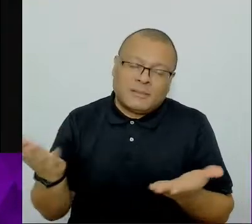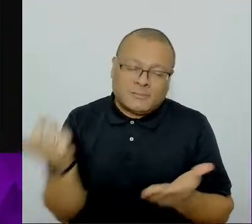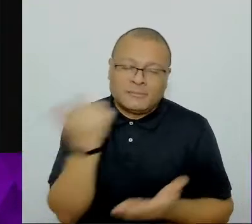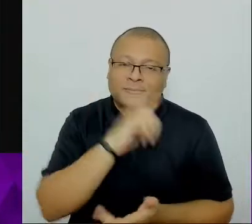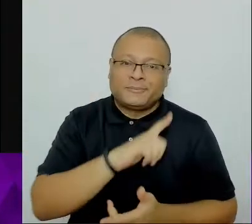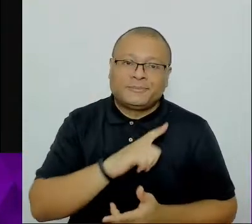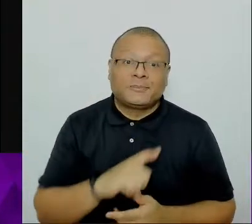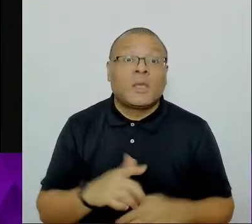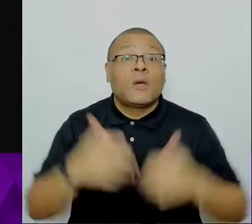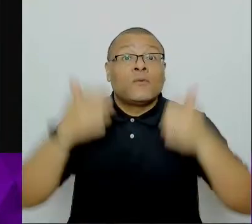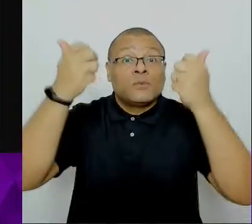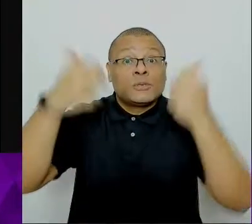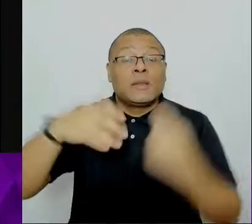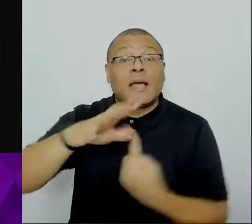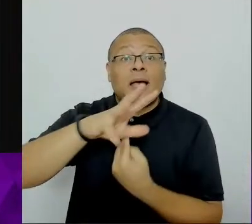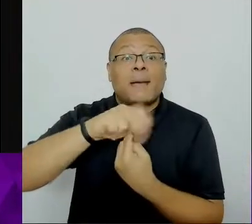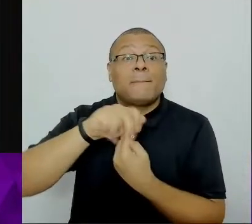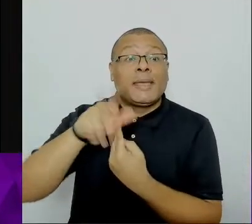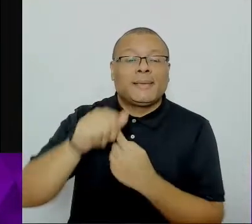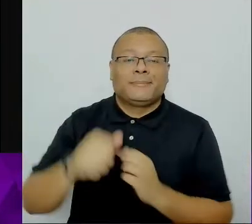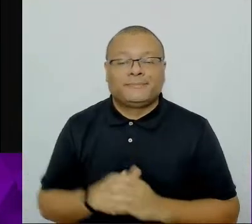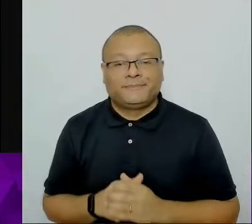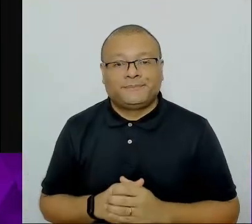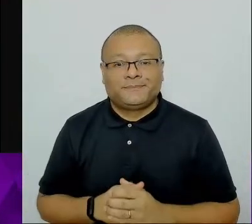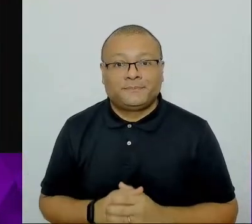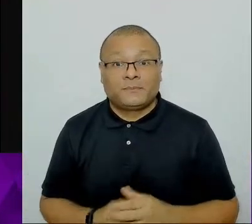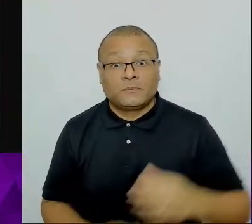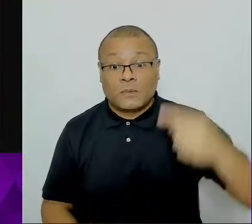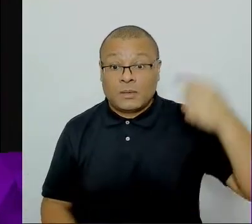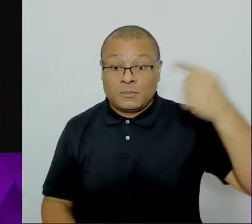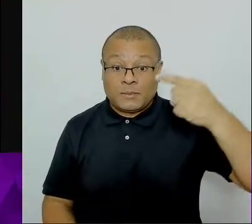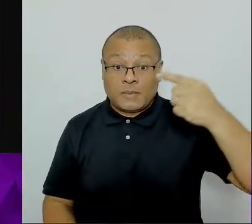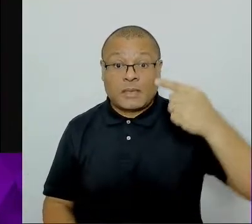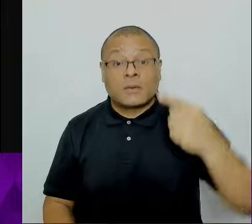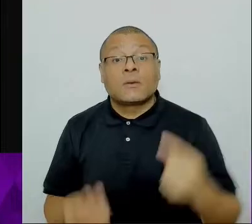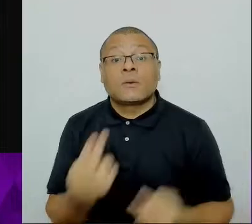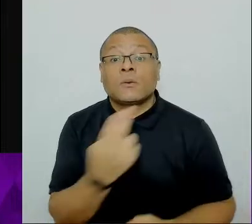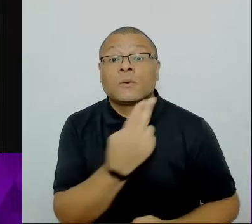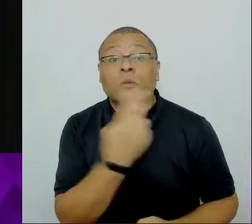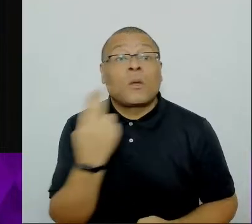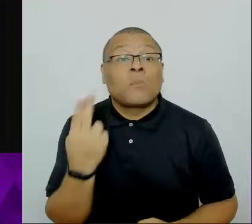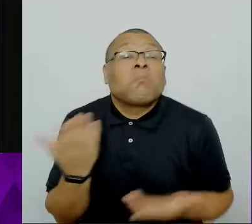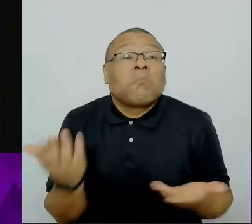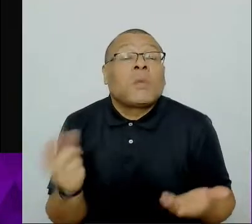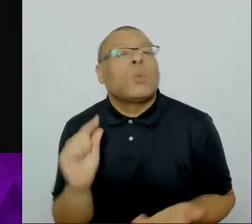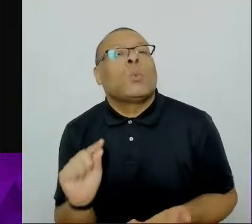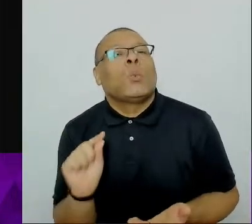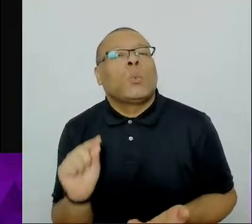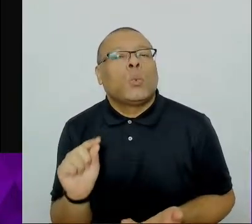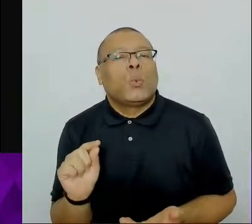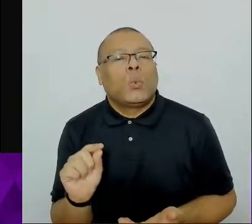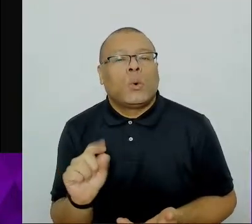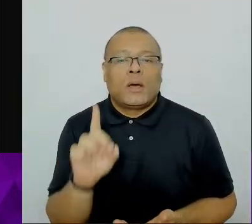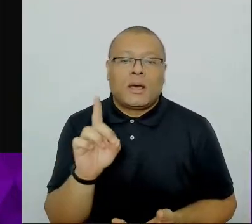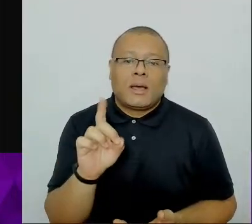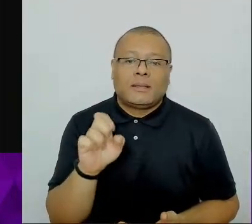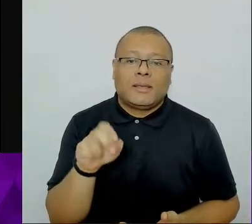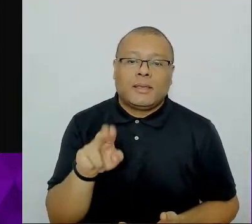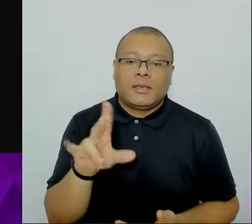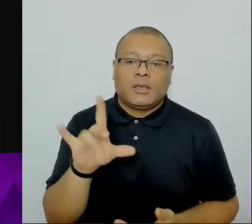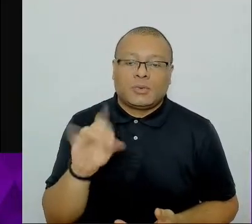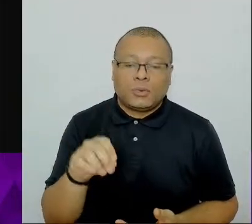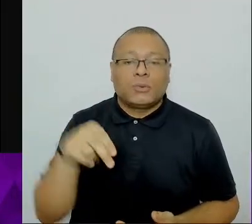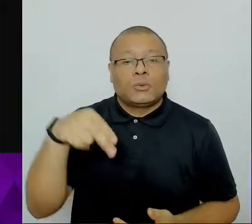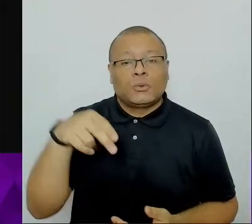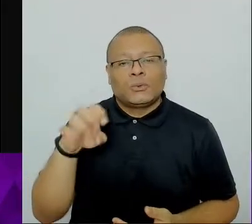Vamos falar sobre a API, então, né? Primeiro, eu queria me apresentar. Quem sou eu, né? Meu nome é Adeildo, mas vocês podem me chamar de